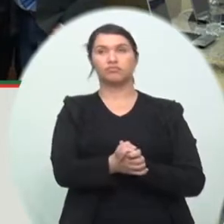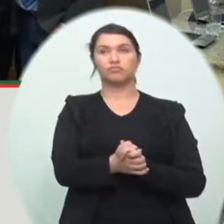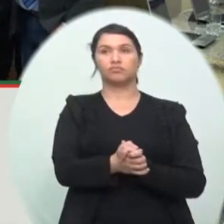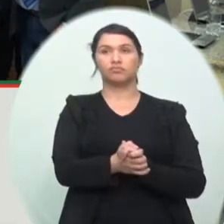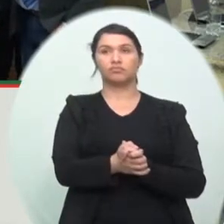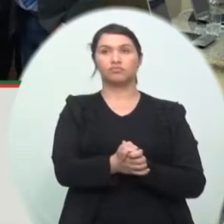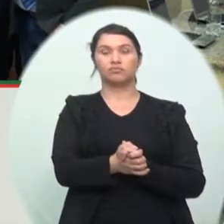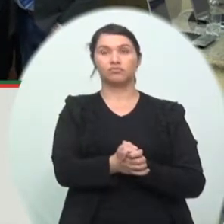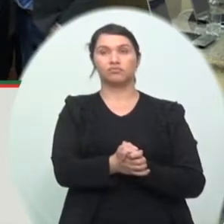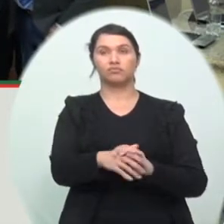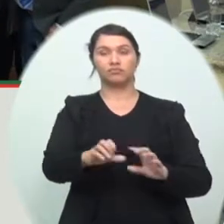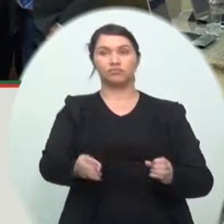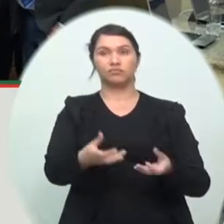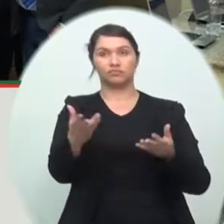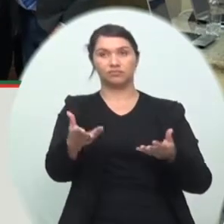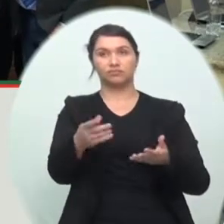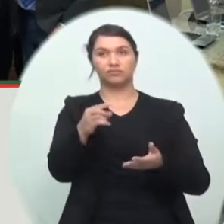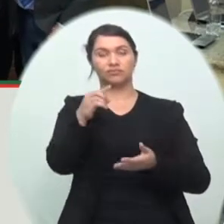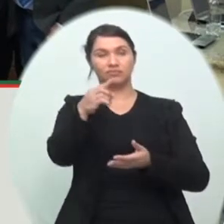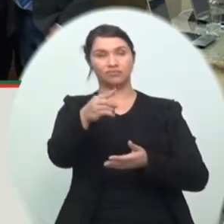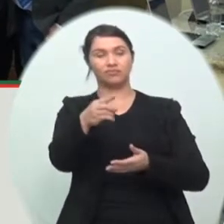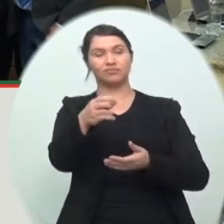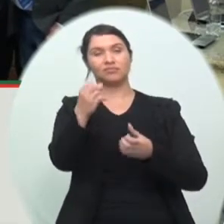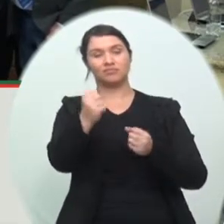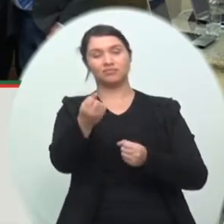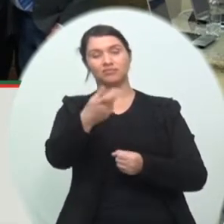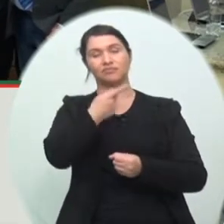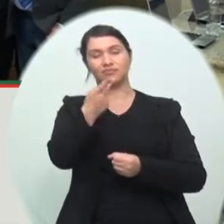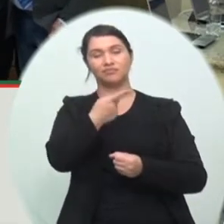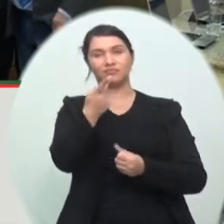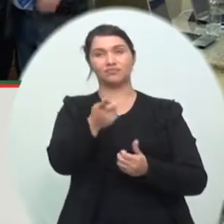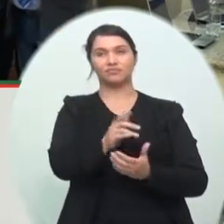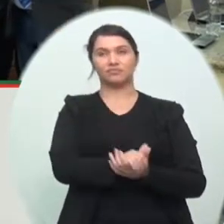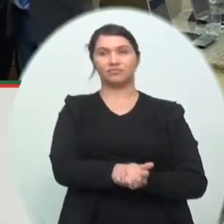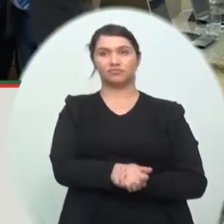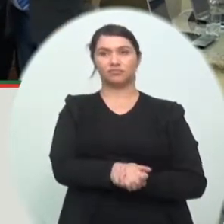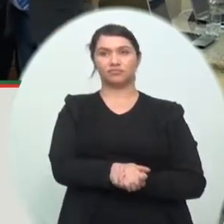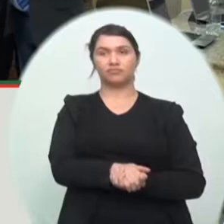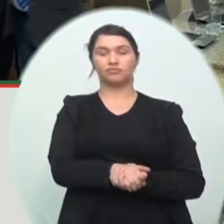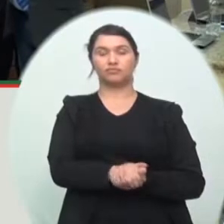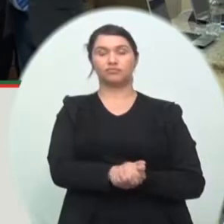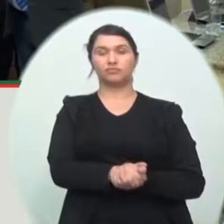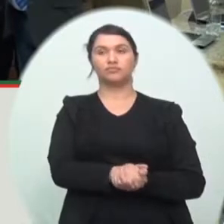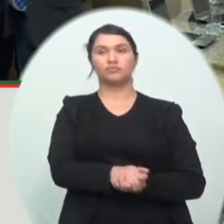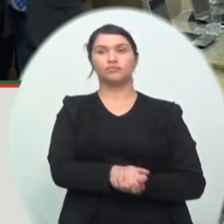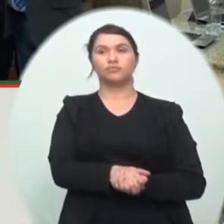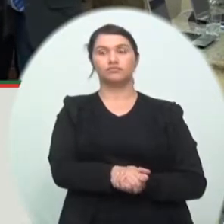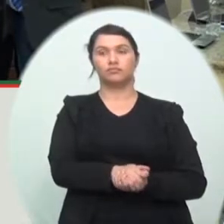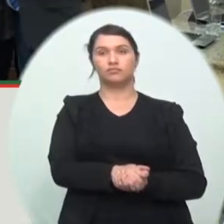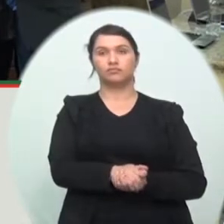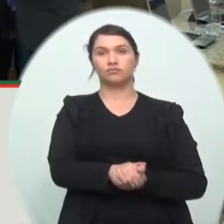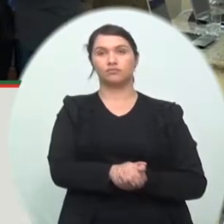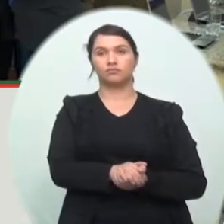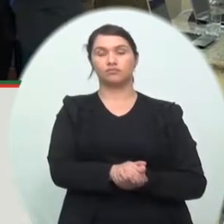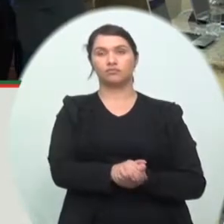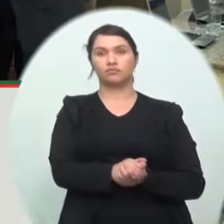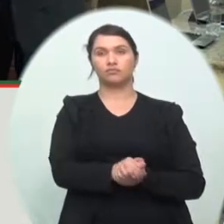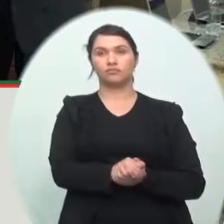resultados. Desta forma, passamos a palavra ao tenente coronel Fraga, que possa falar algumas palavras.